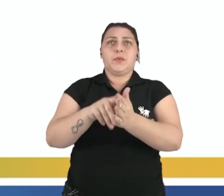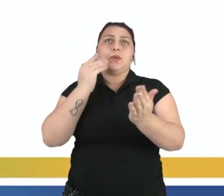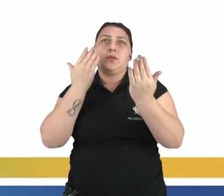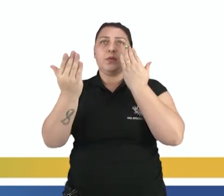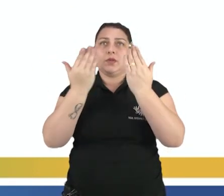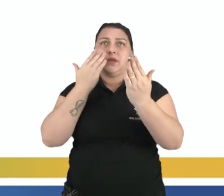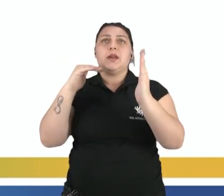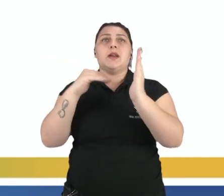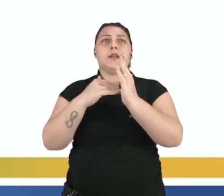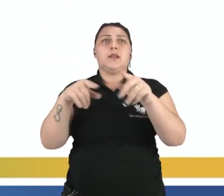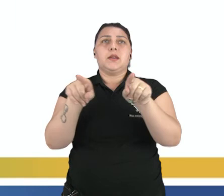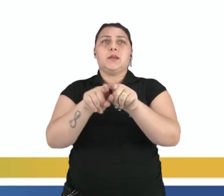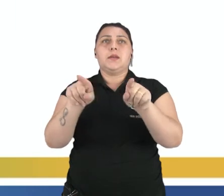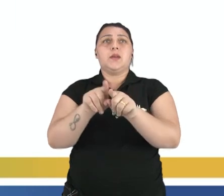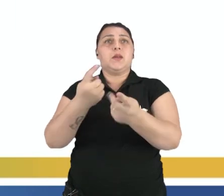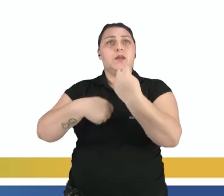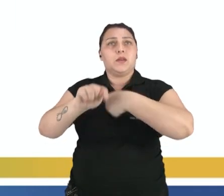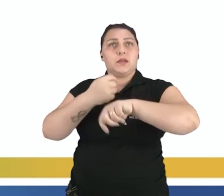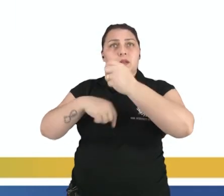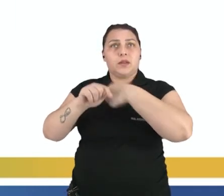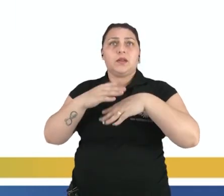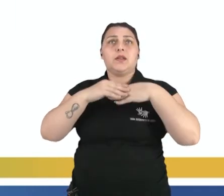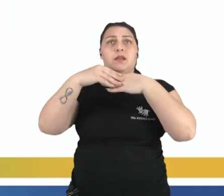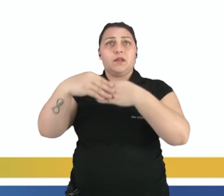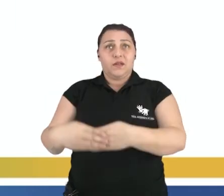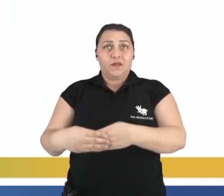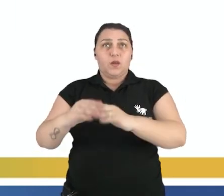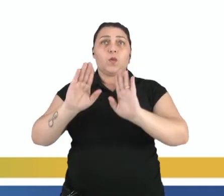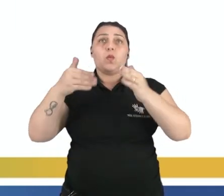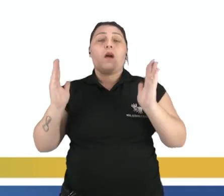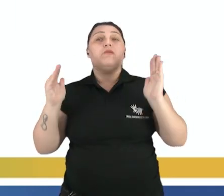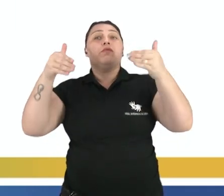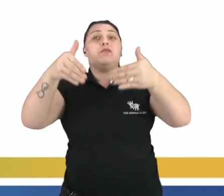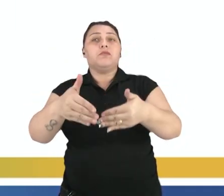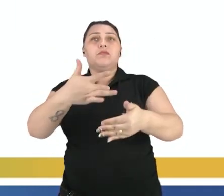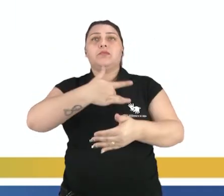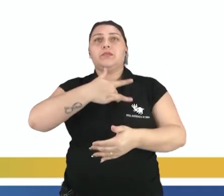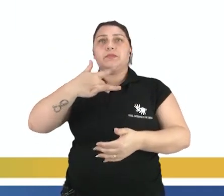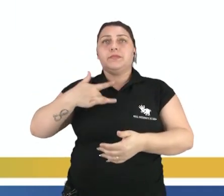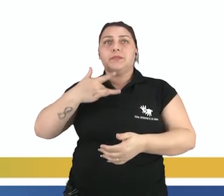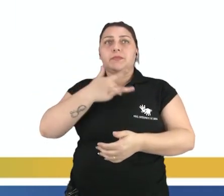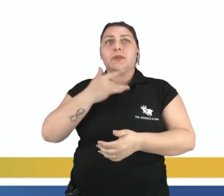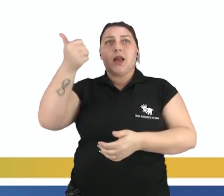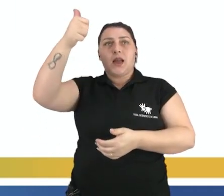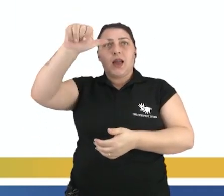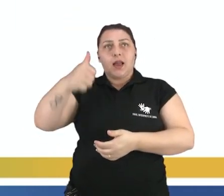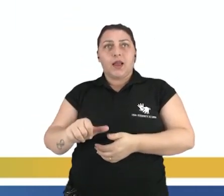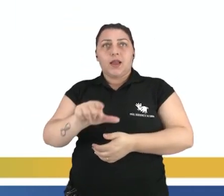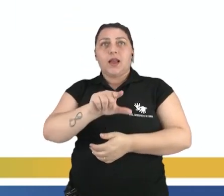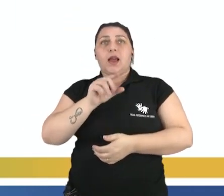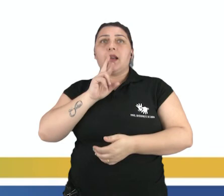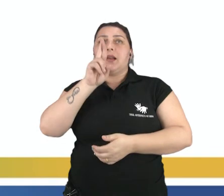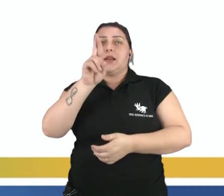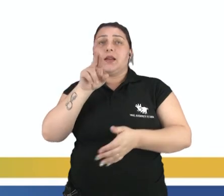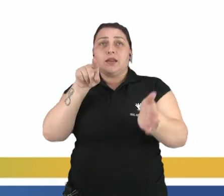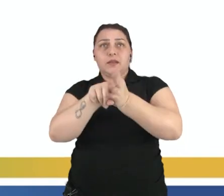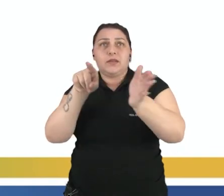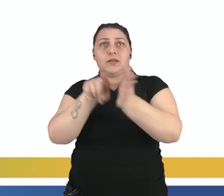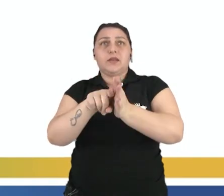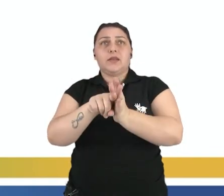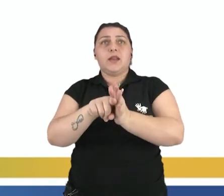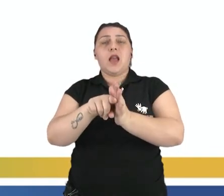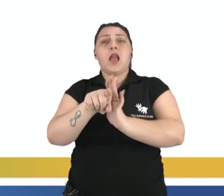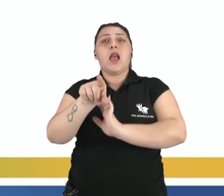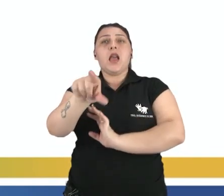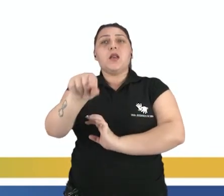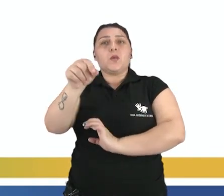de saúde, psicológicos e até mesmo de ordem econômica. Levando em consideração o foco da saúde, analise as